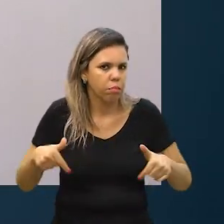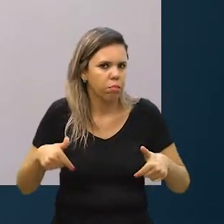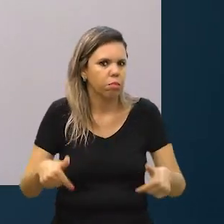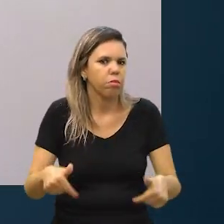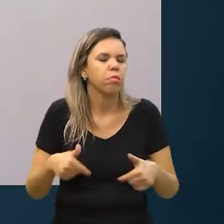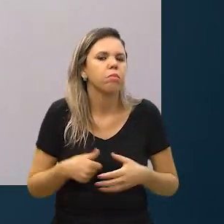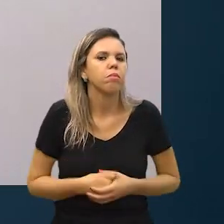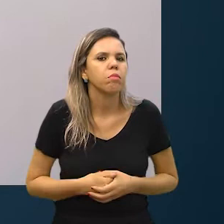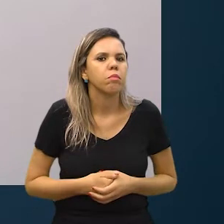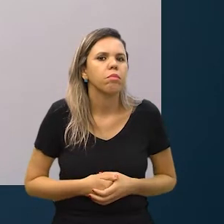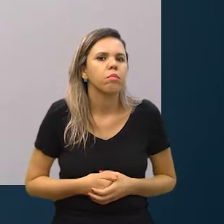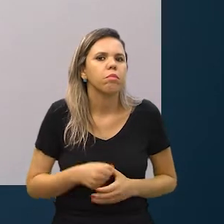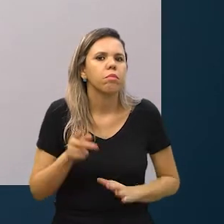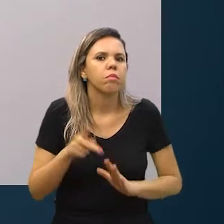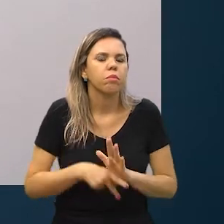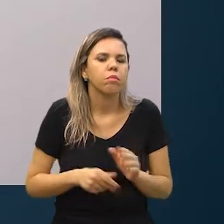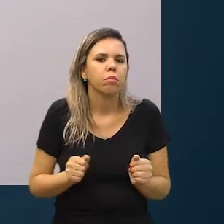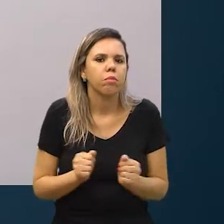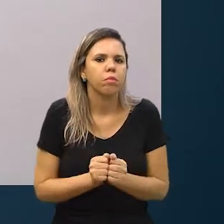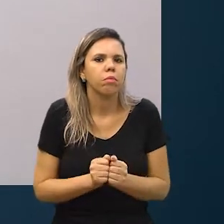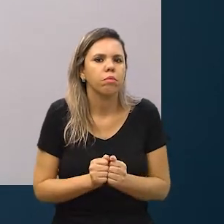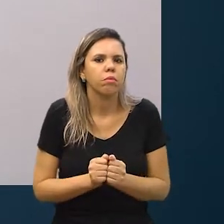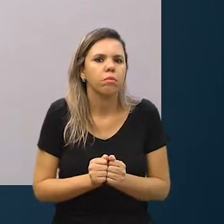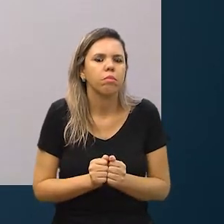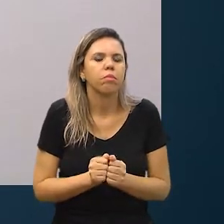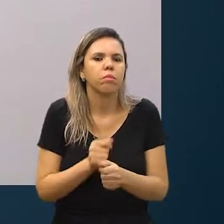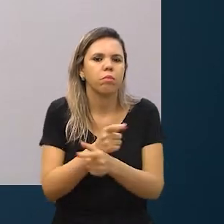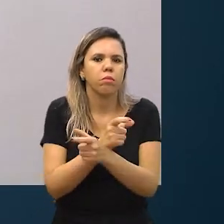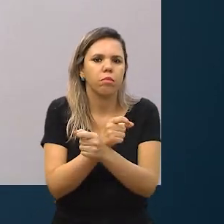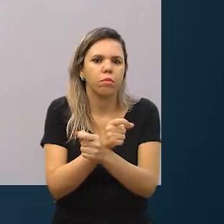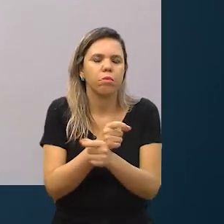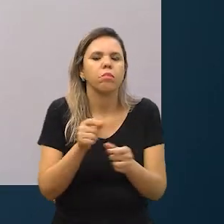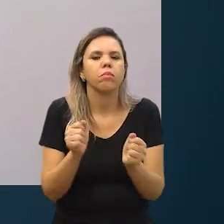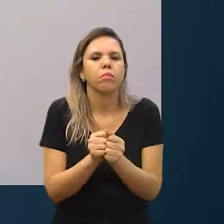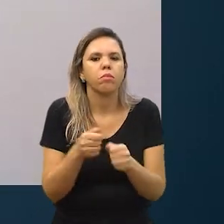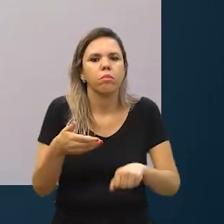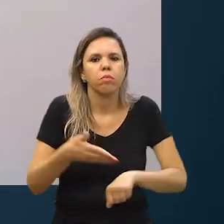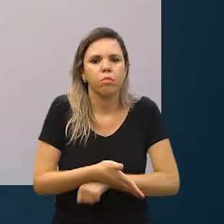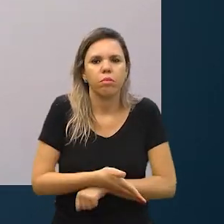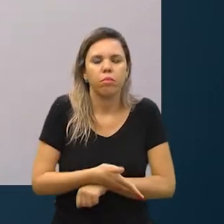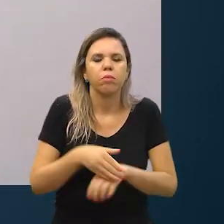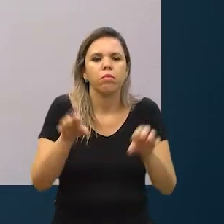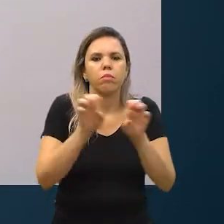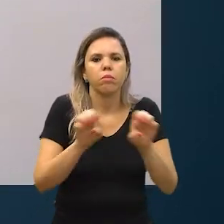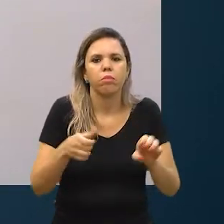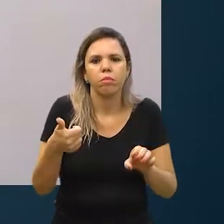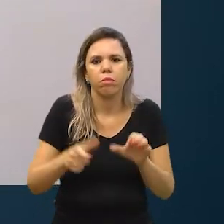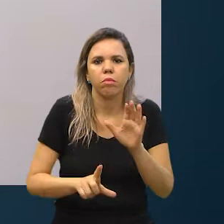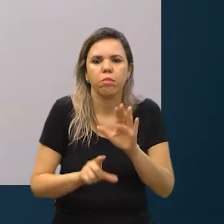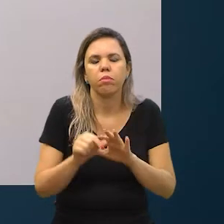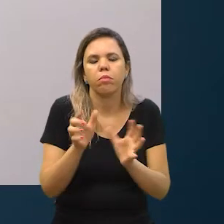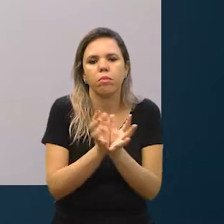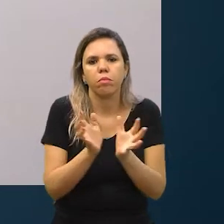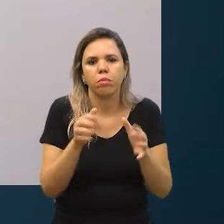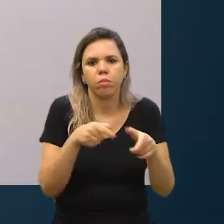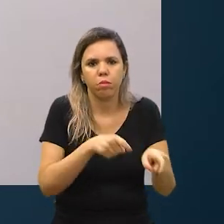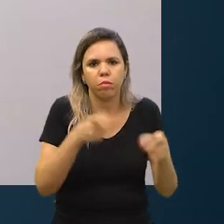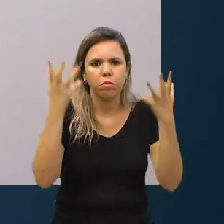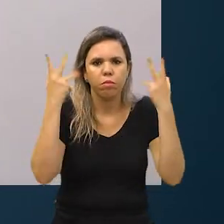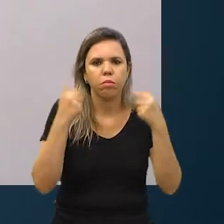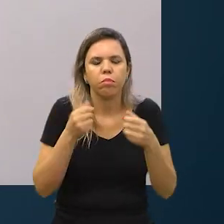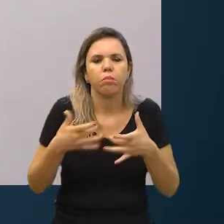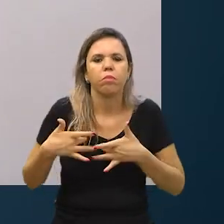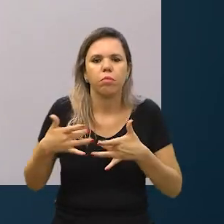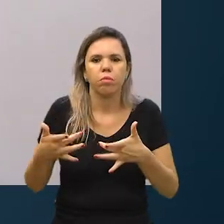ativa, que são um projeto junto com a Nestlé, né? A gente participou aí da estruturação do primeiro núcleo de mulheres pecuaristas que